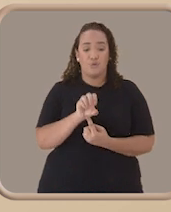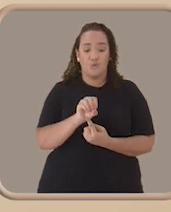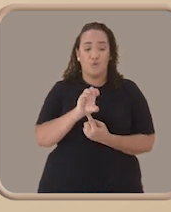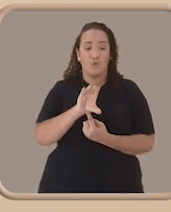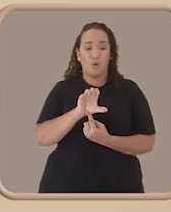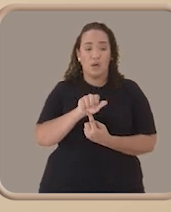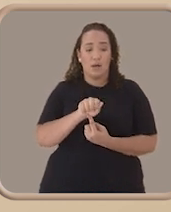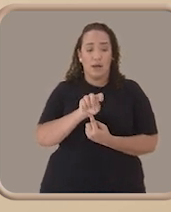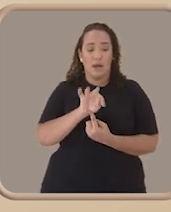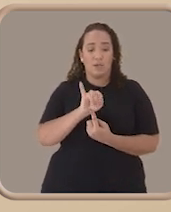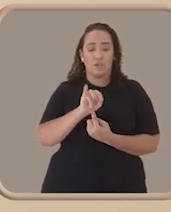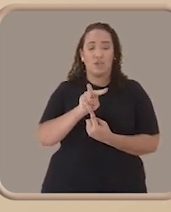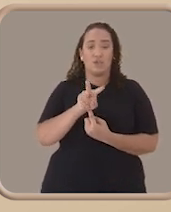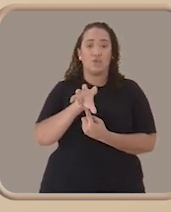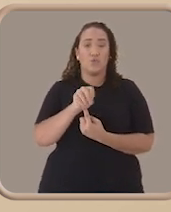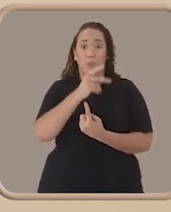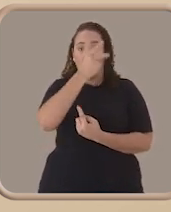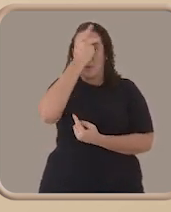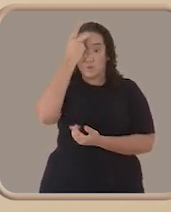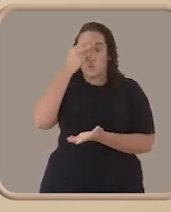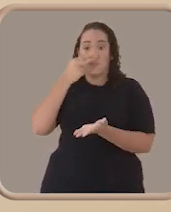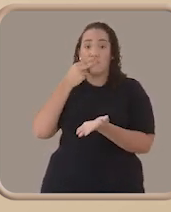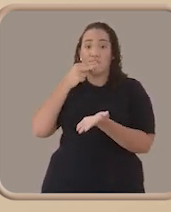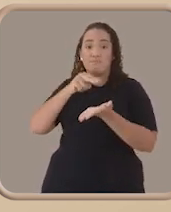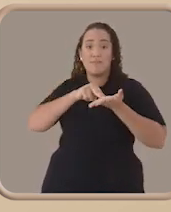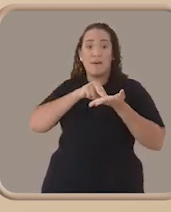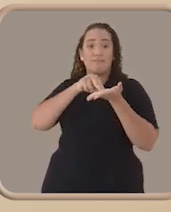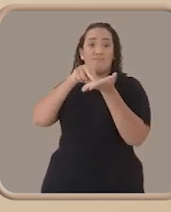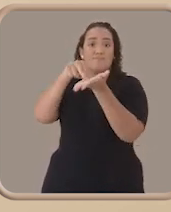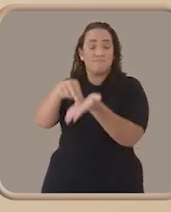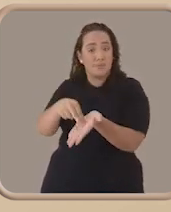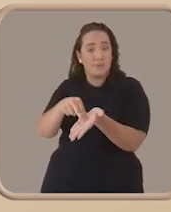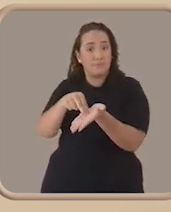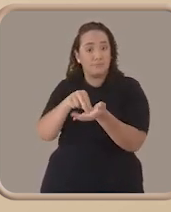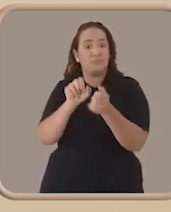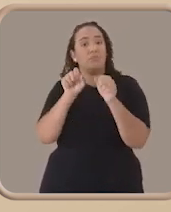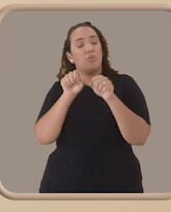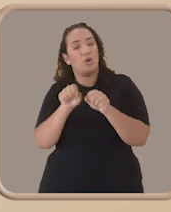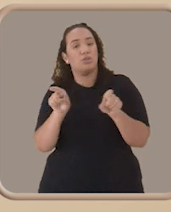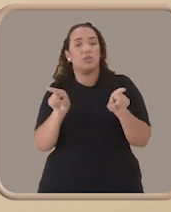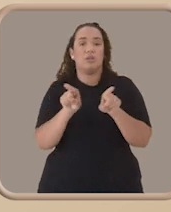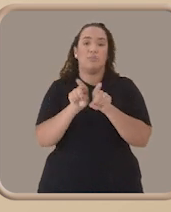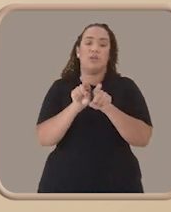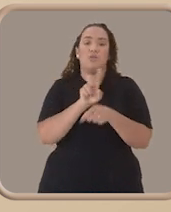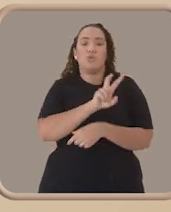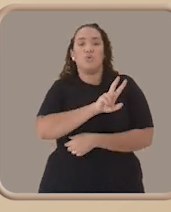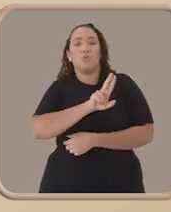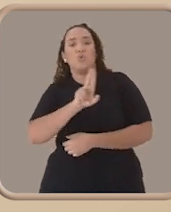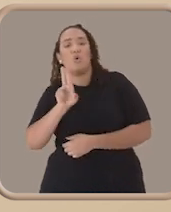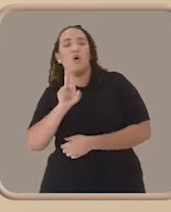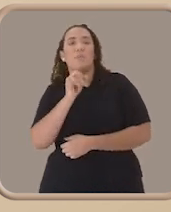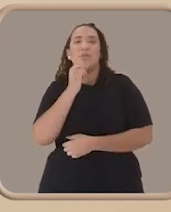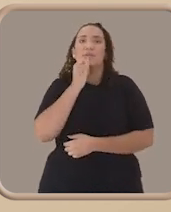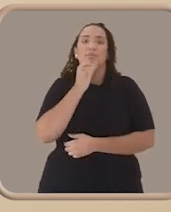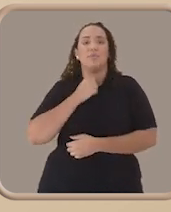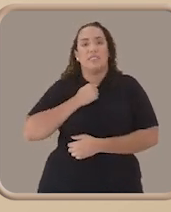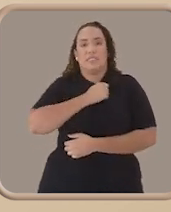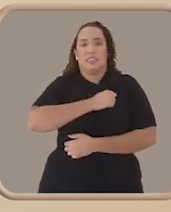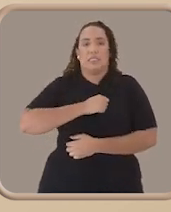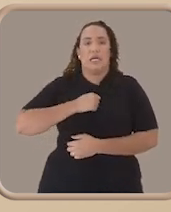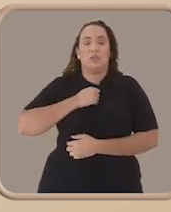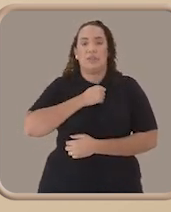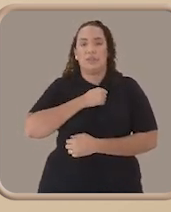vai receber a carta. Pode também ser substituído ou estar junto ao nome, por expressões de saudações.